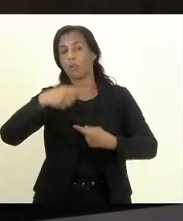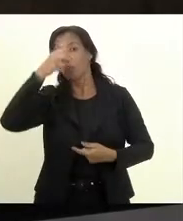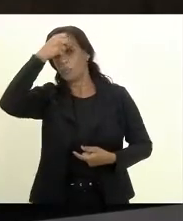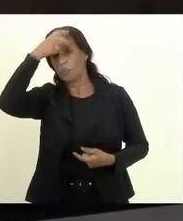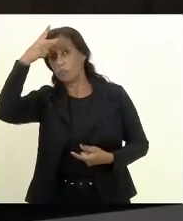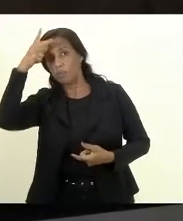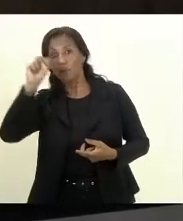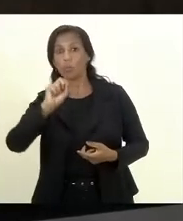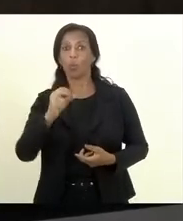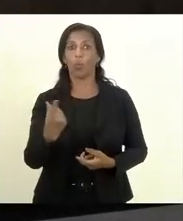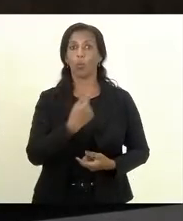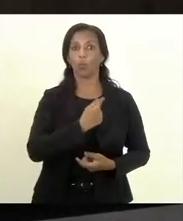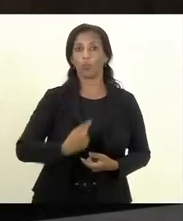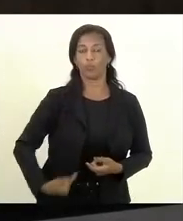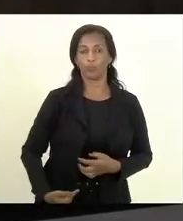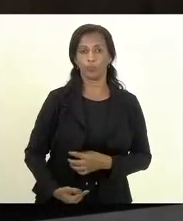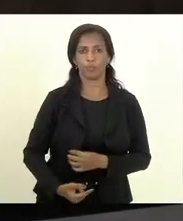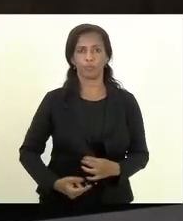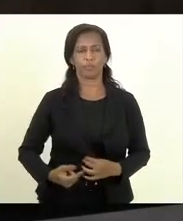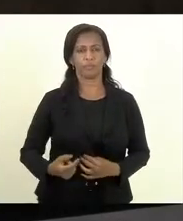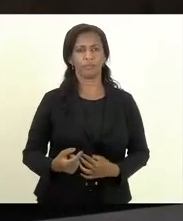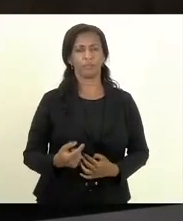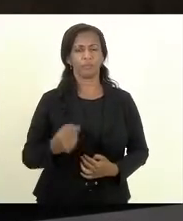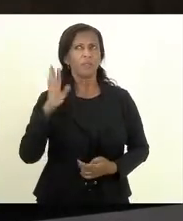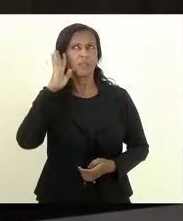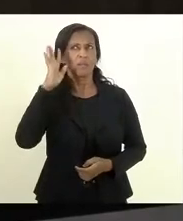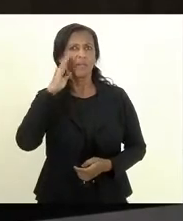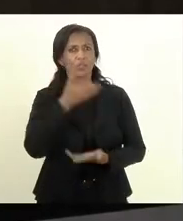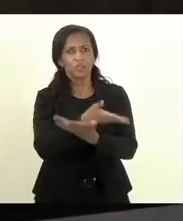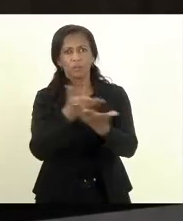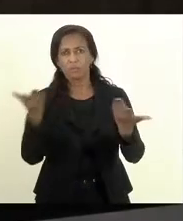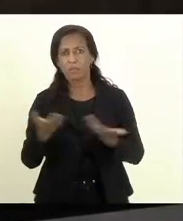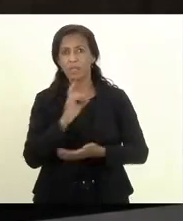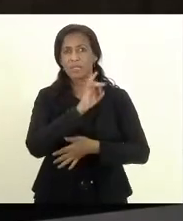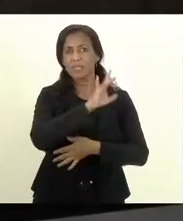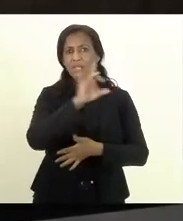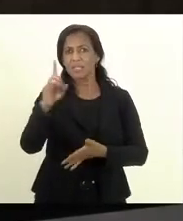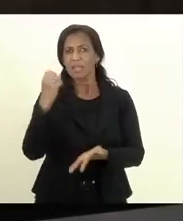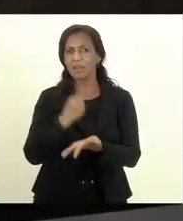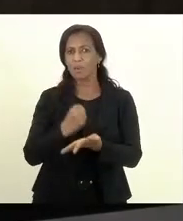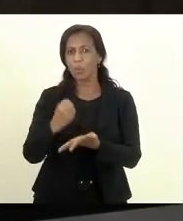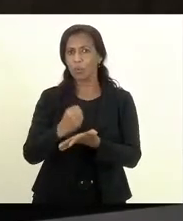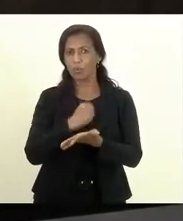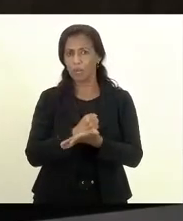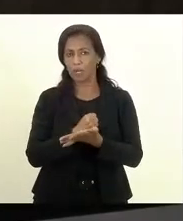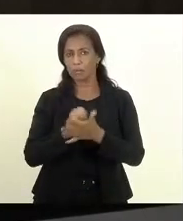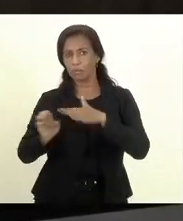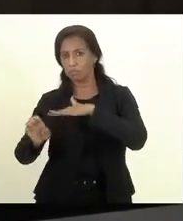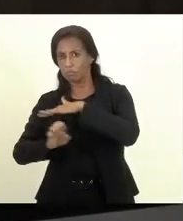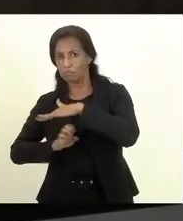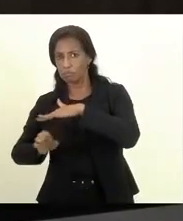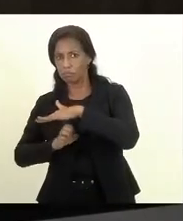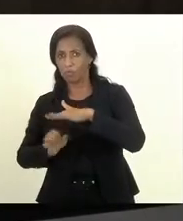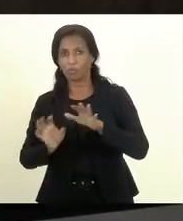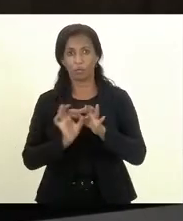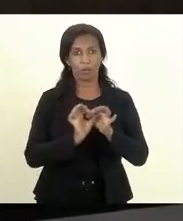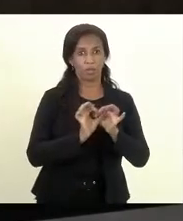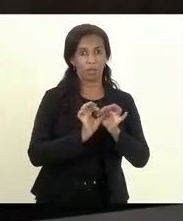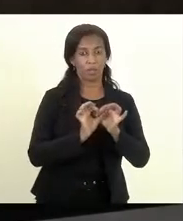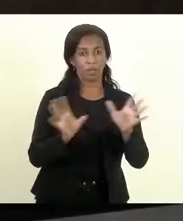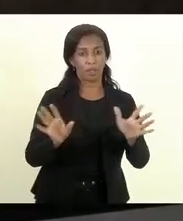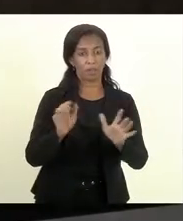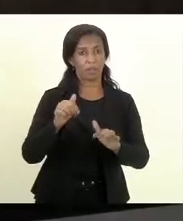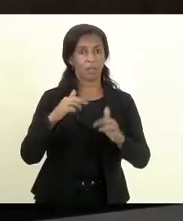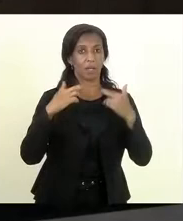por um governador. Imagine, senhores, se cada contrato de concessão fosse estabelecido e deliberado numa audiência